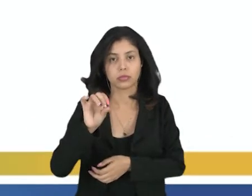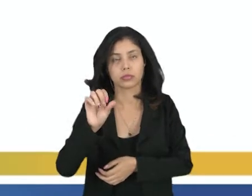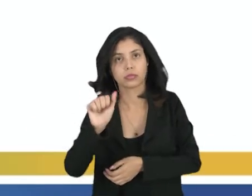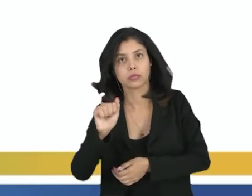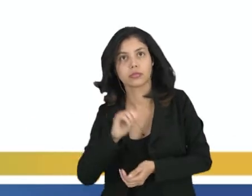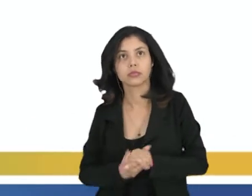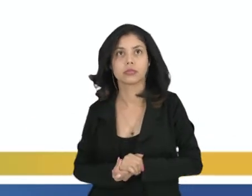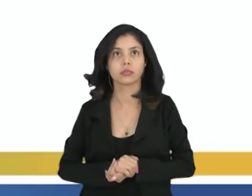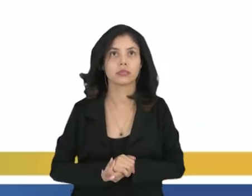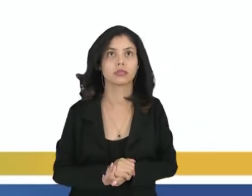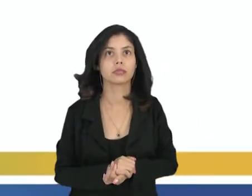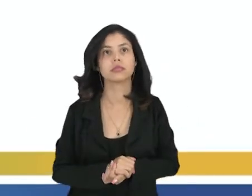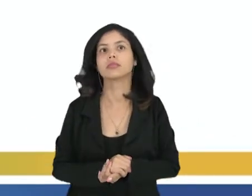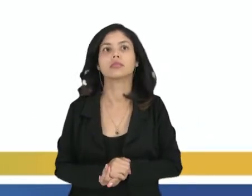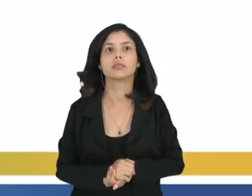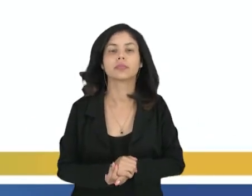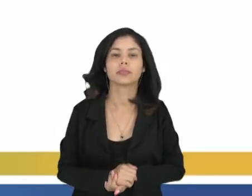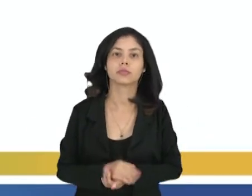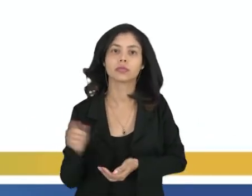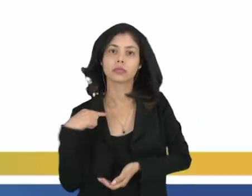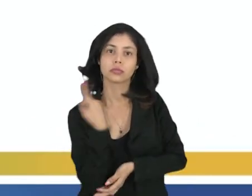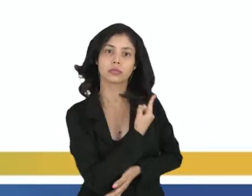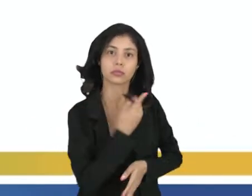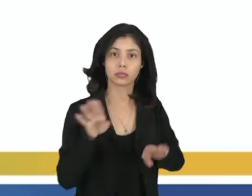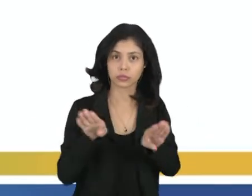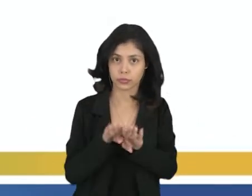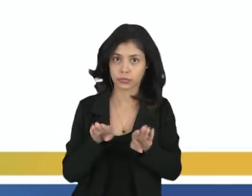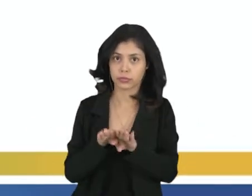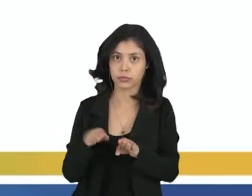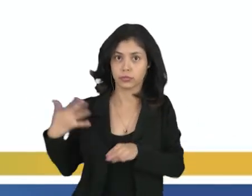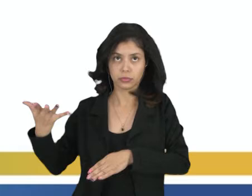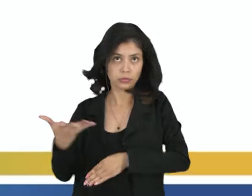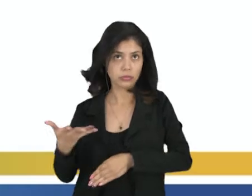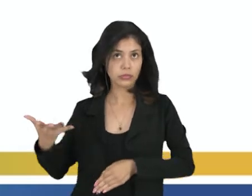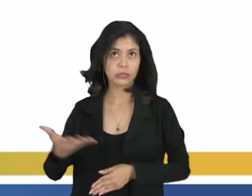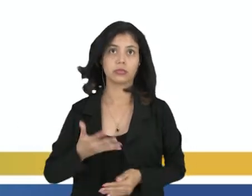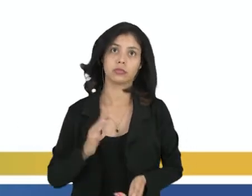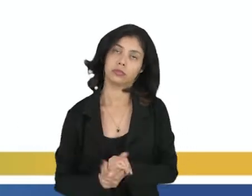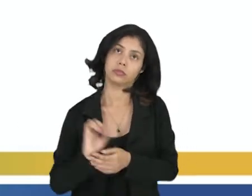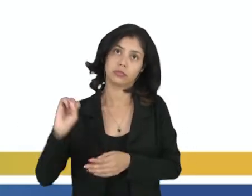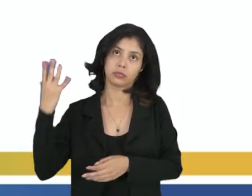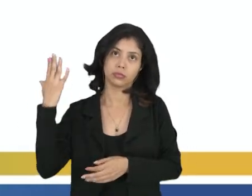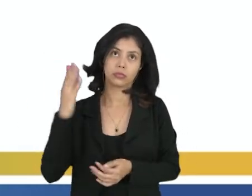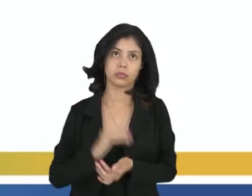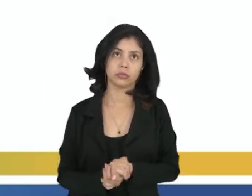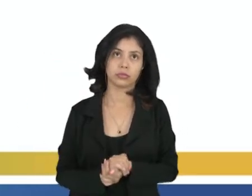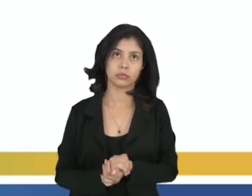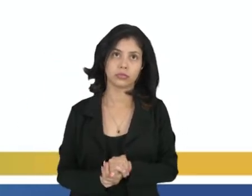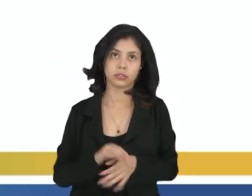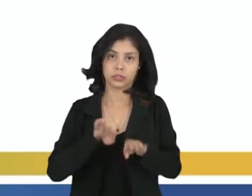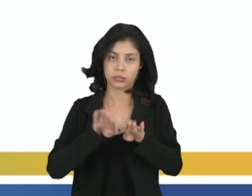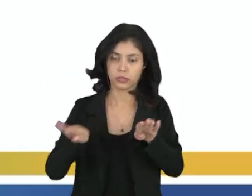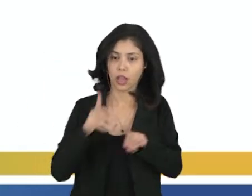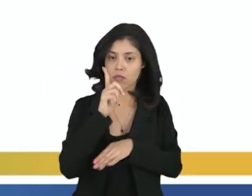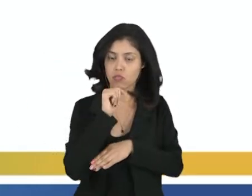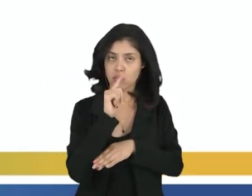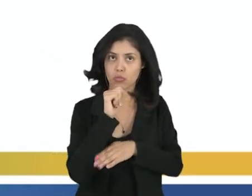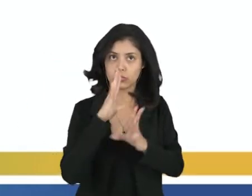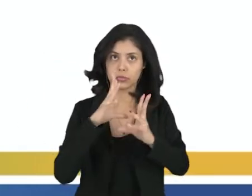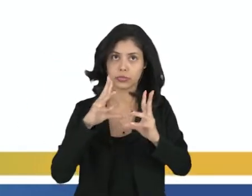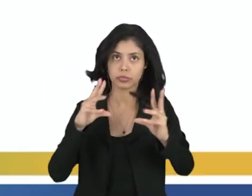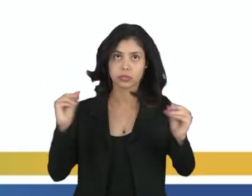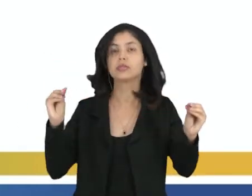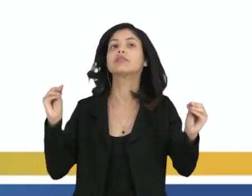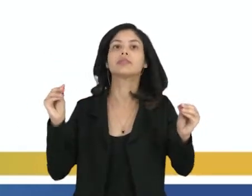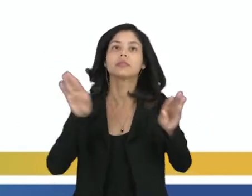ok? E nós também temos as bases. As bases são compostos capazes de dissociar na água, ou